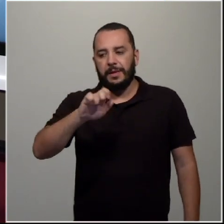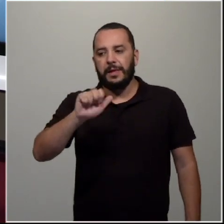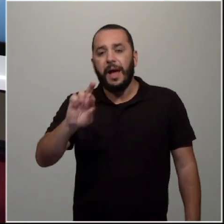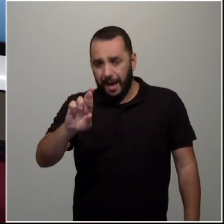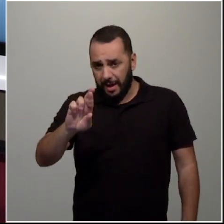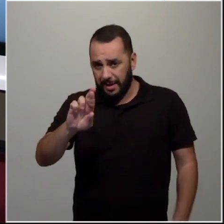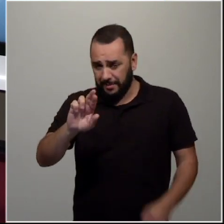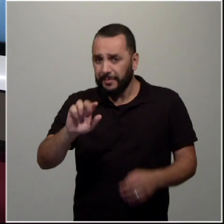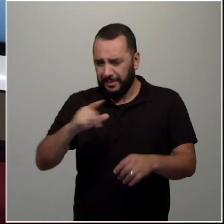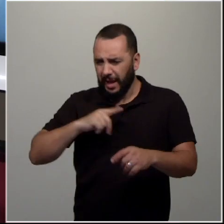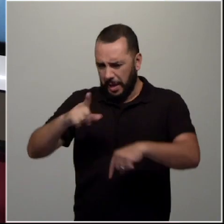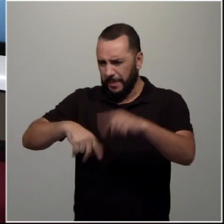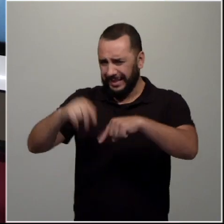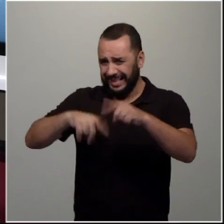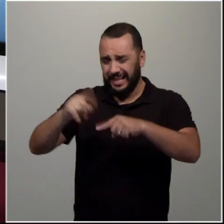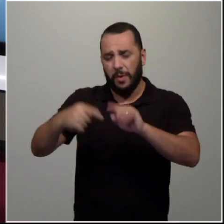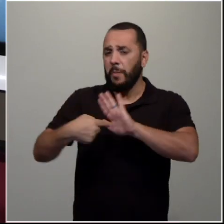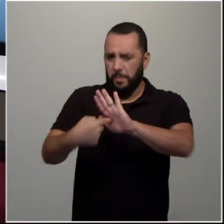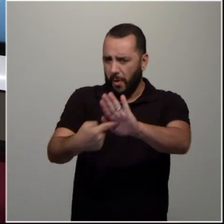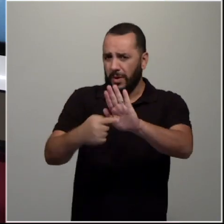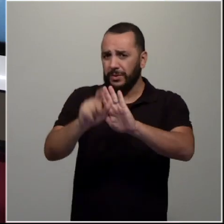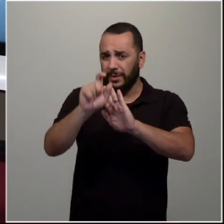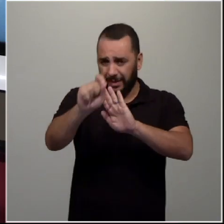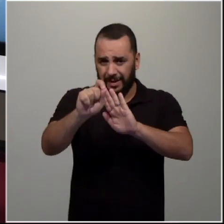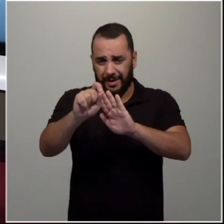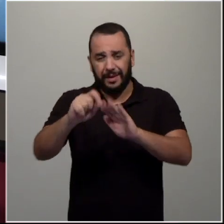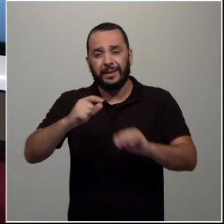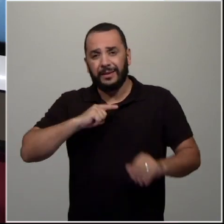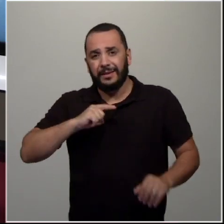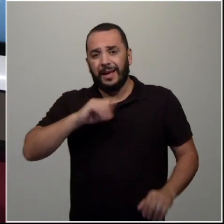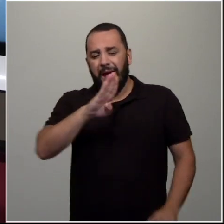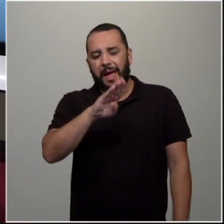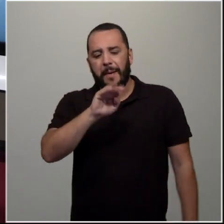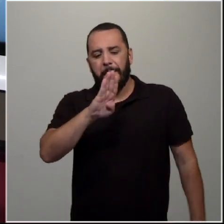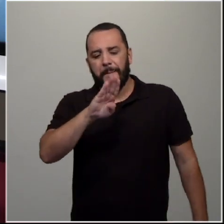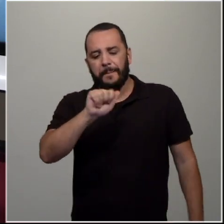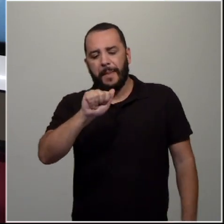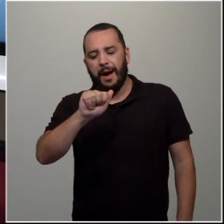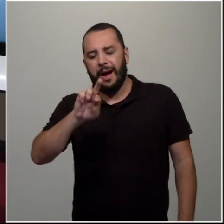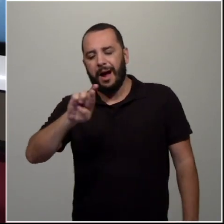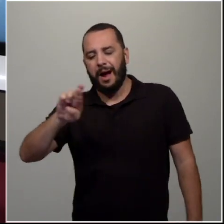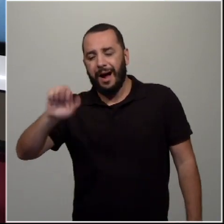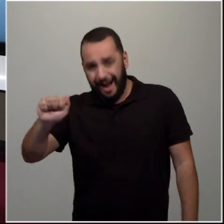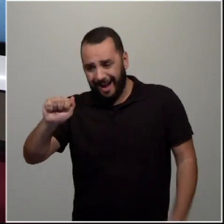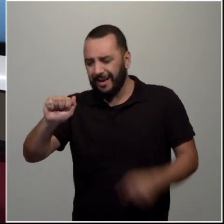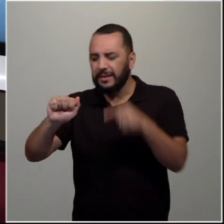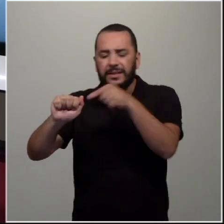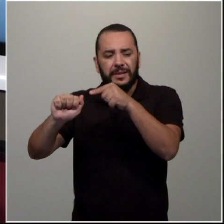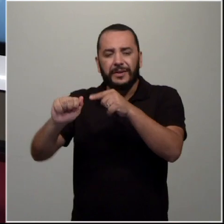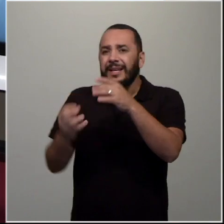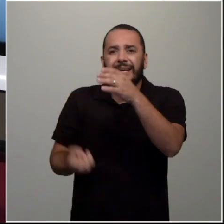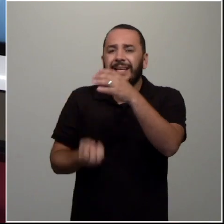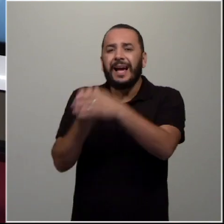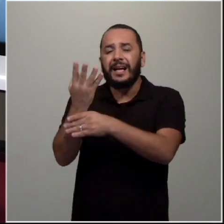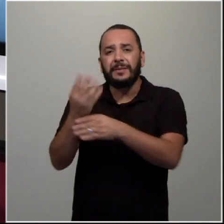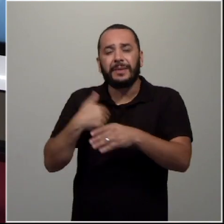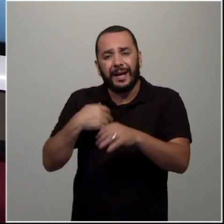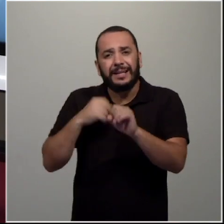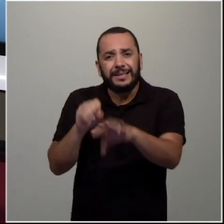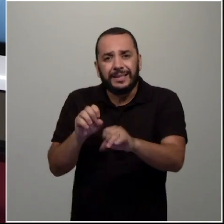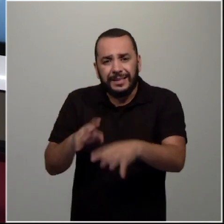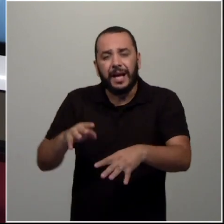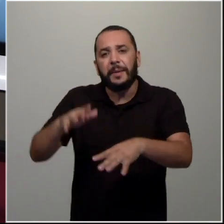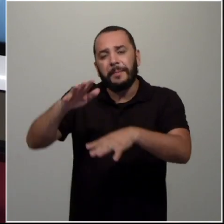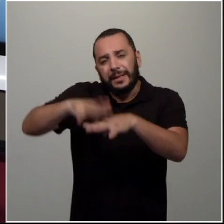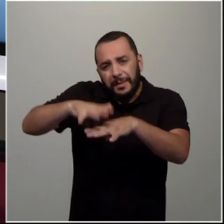mostra que aquelas barras é elas foram construídas para se ensinar o tipo pra para facilitar os cálculos de multiplicação divisão